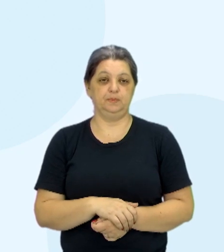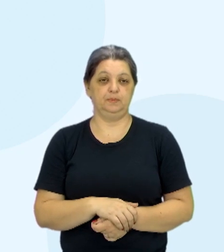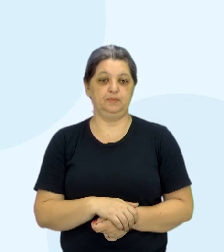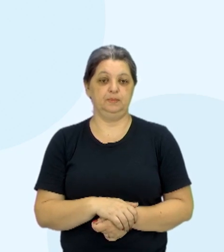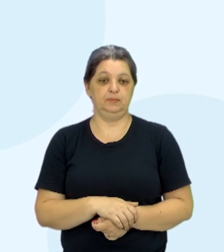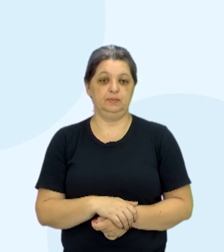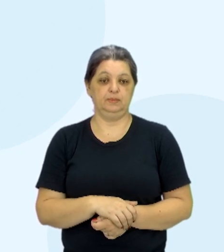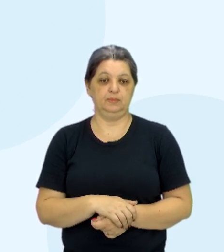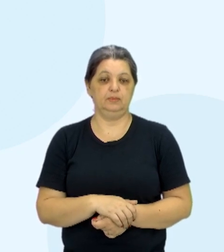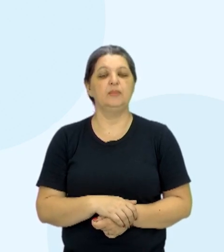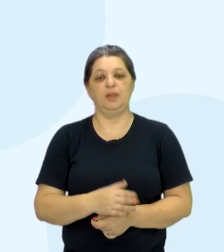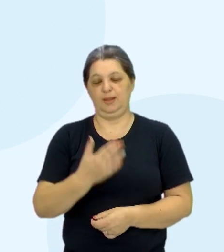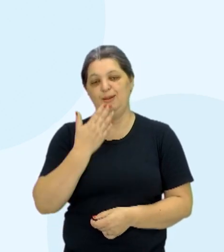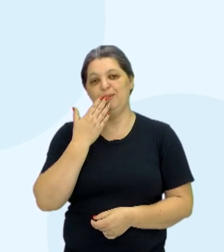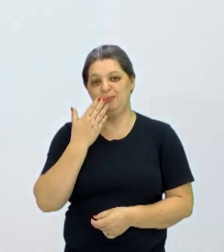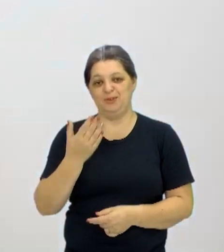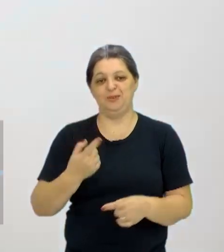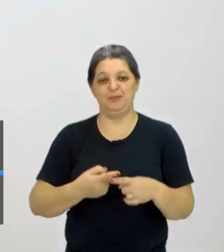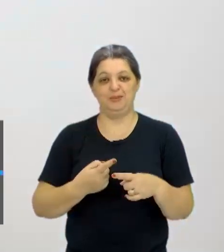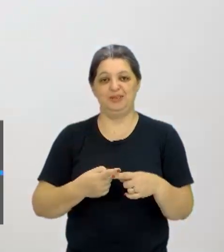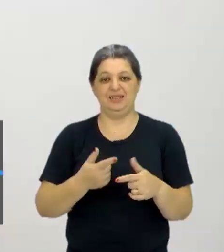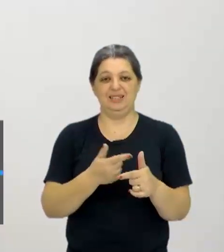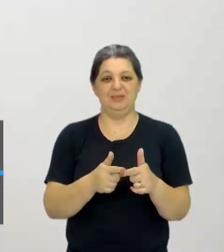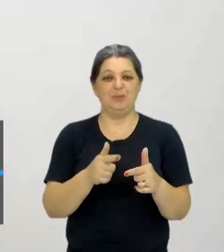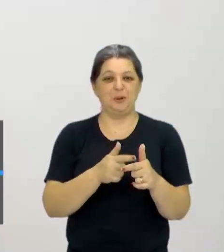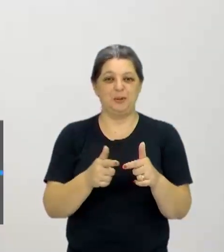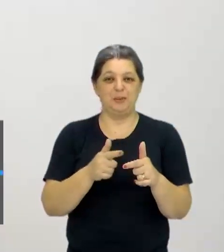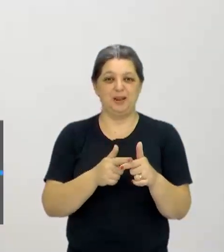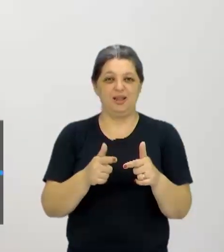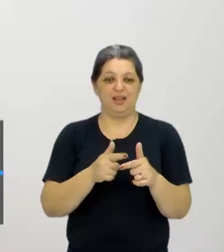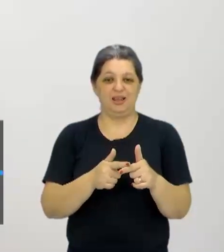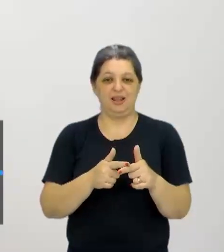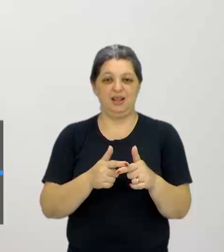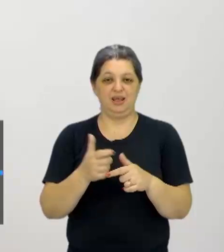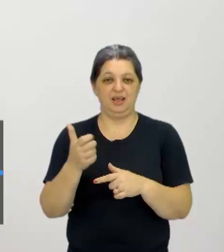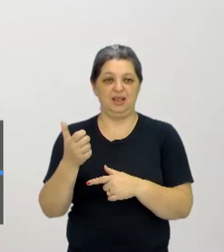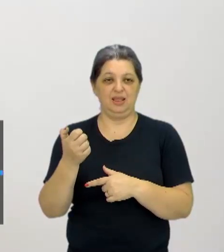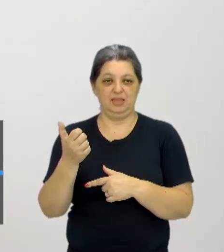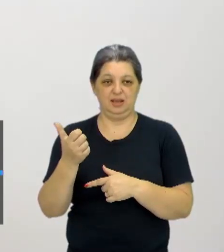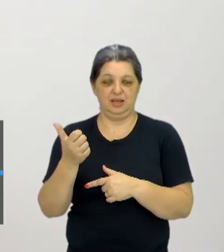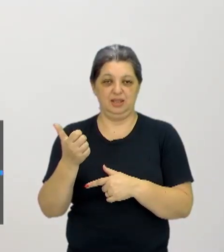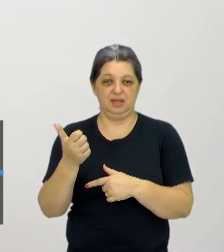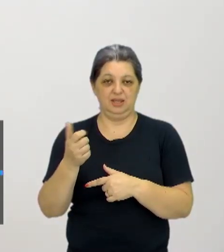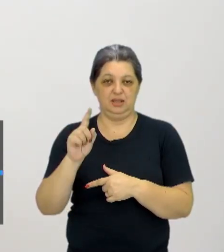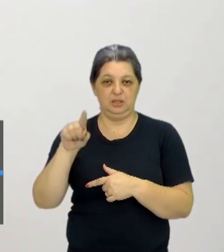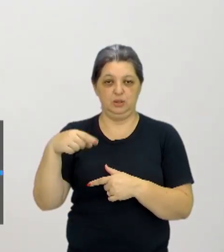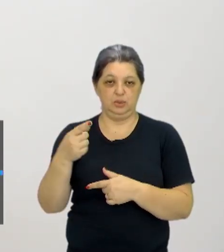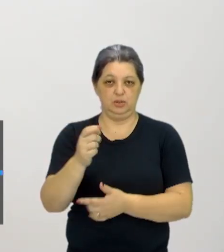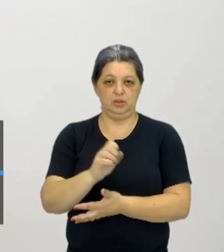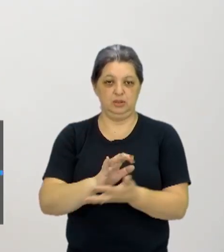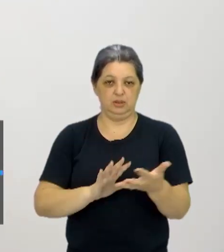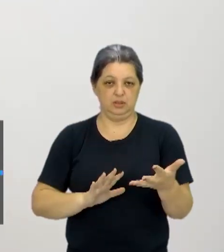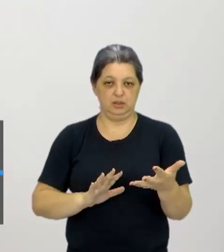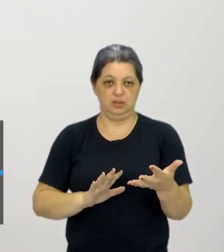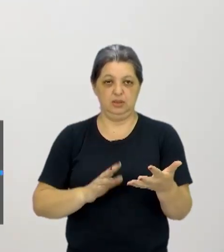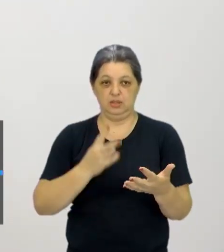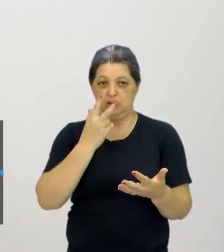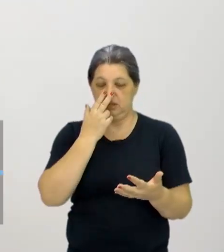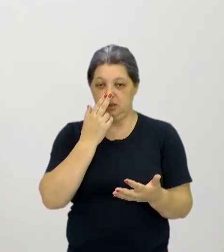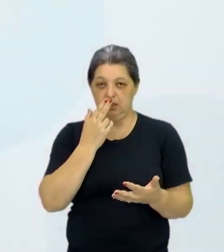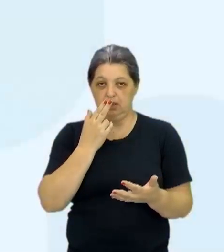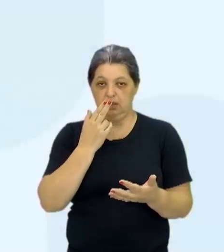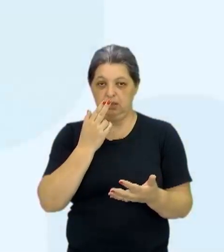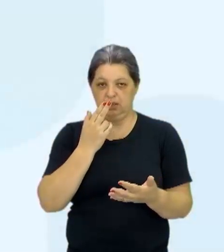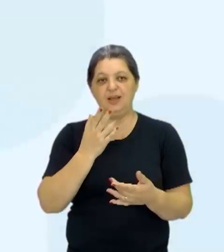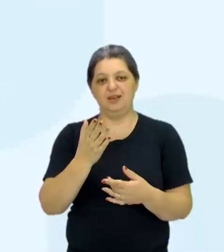Não, eu vou pedir aqui para minha produtora que eu tô com um problema aqui na minha caneta com o próximo exercício. Acho que